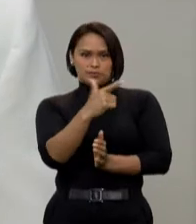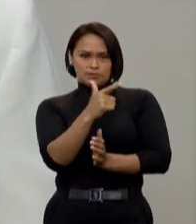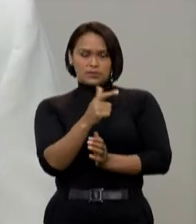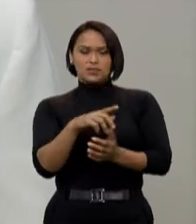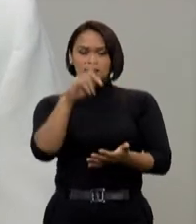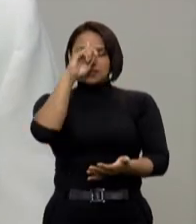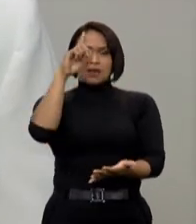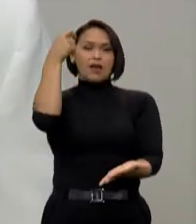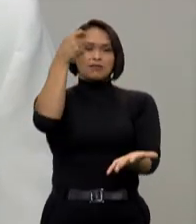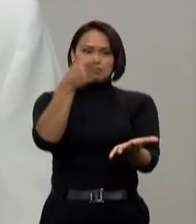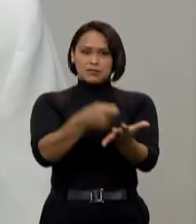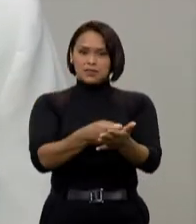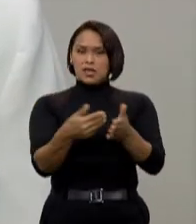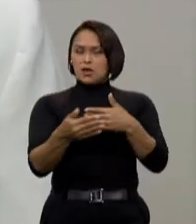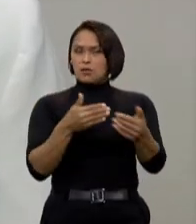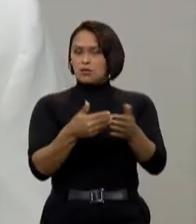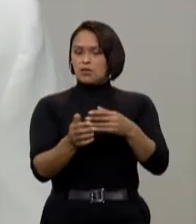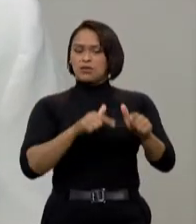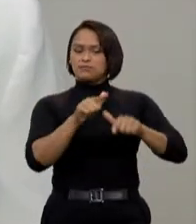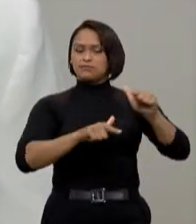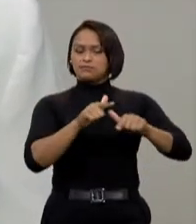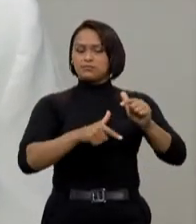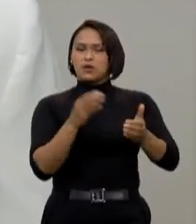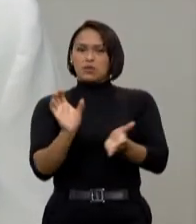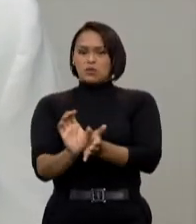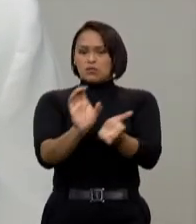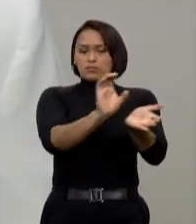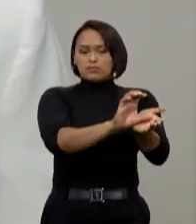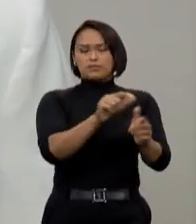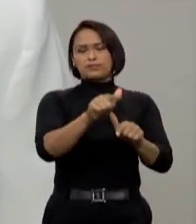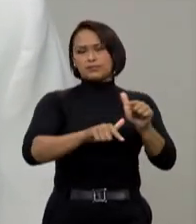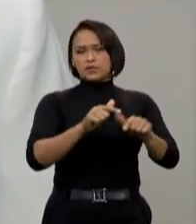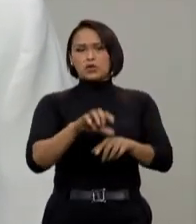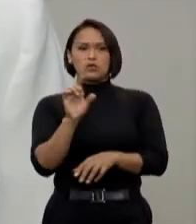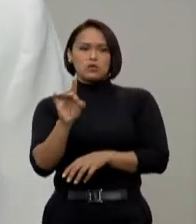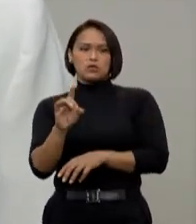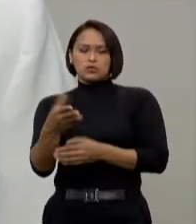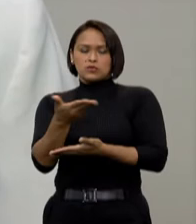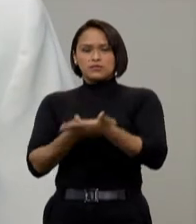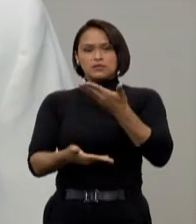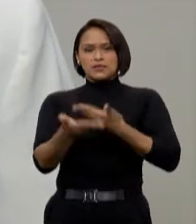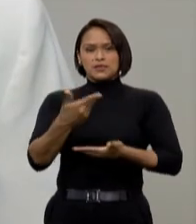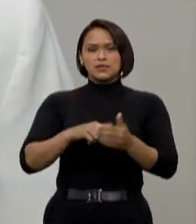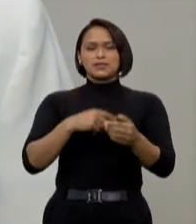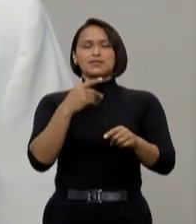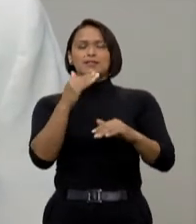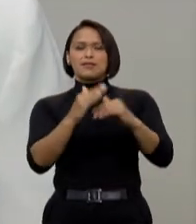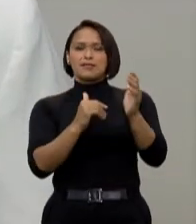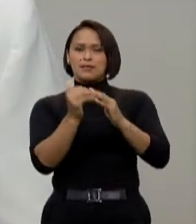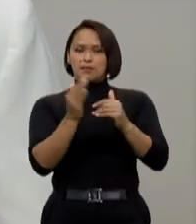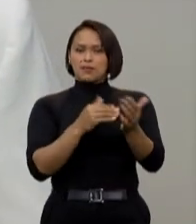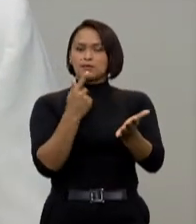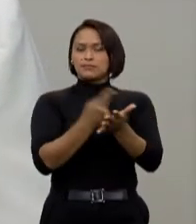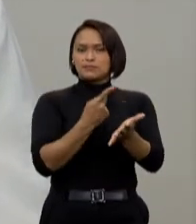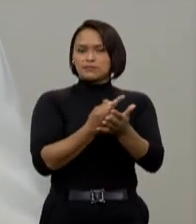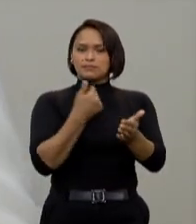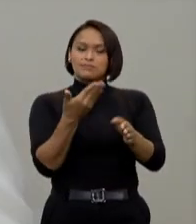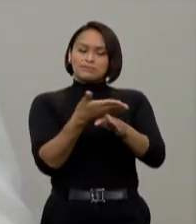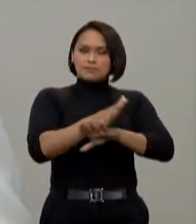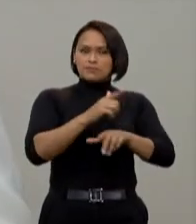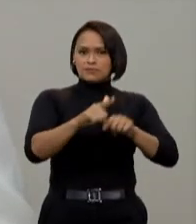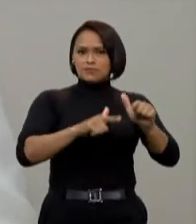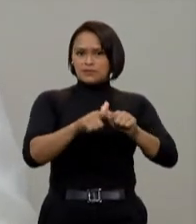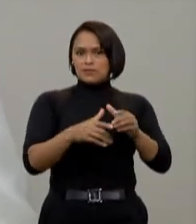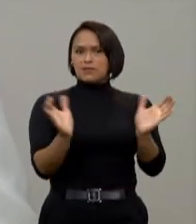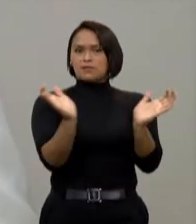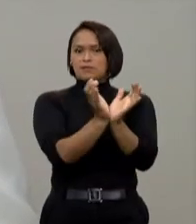se seria aplicada a sanção a qualquer cargo ocupado pelo servidor ou apenas aquele relacionado à prática da conduta ilícita.